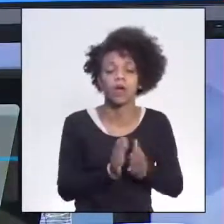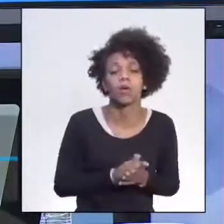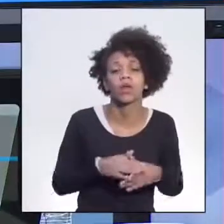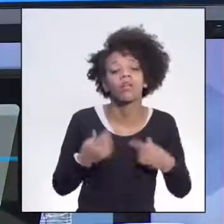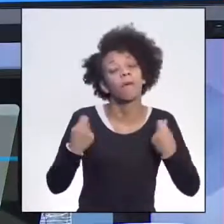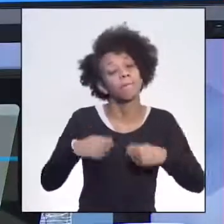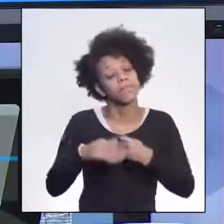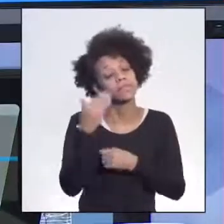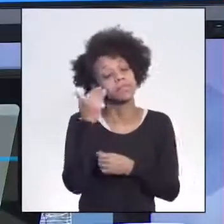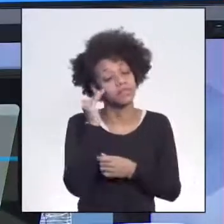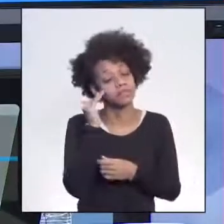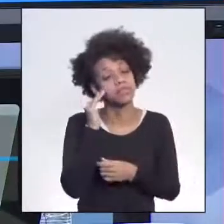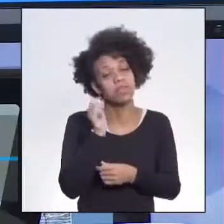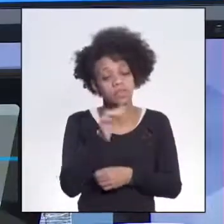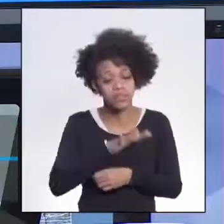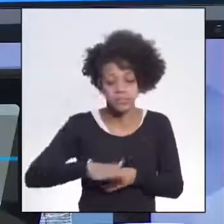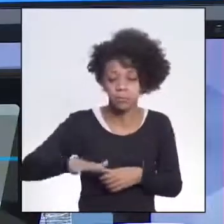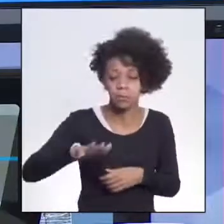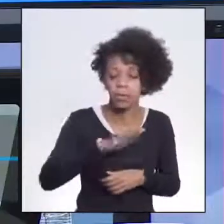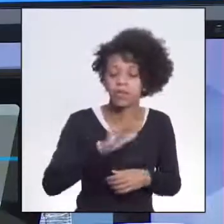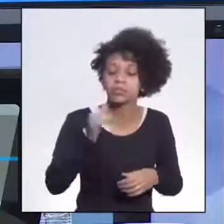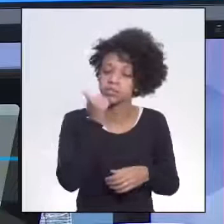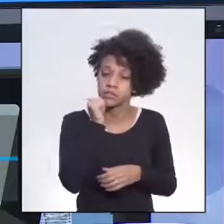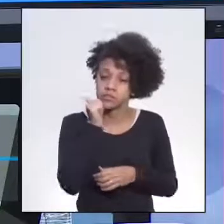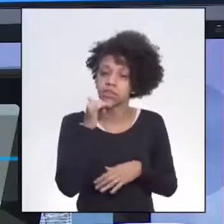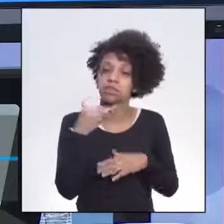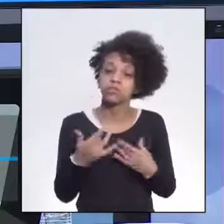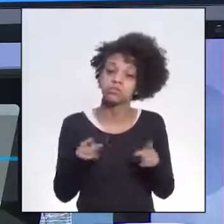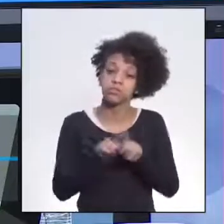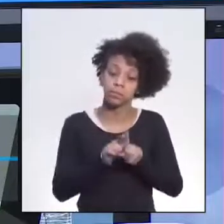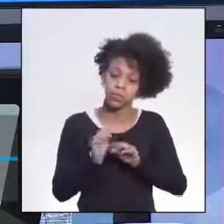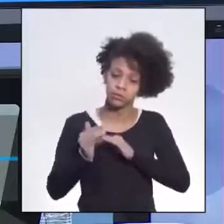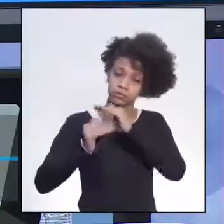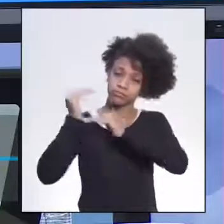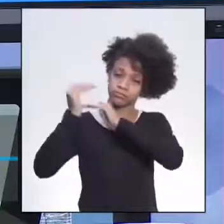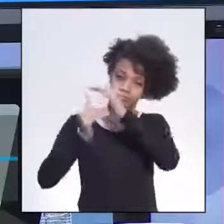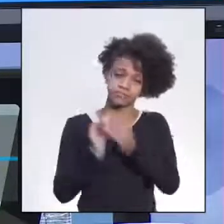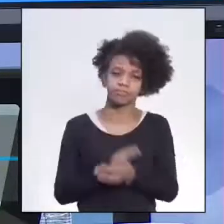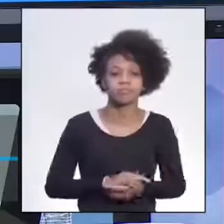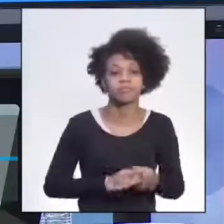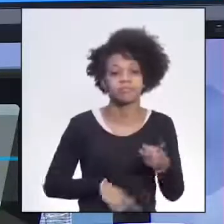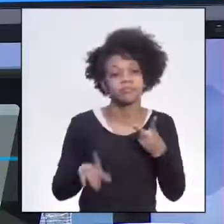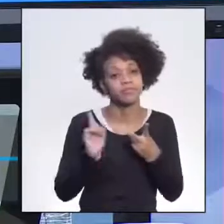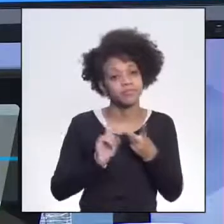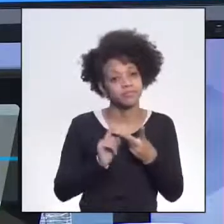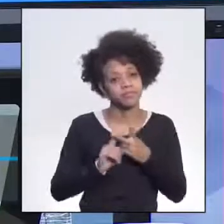precisa compreender esses espaços das ciências e do desenvolvimento. A segunda